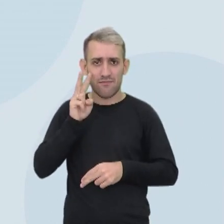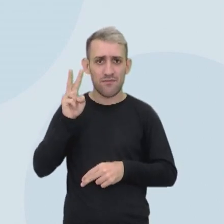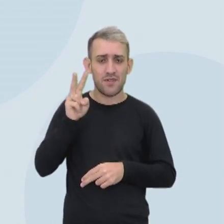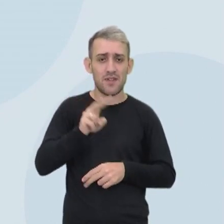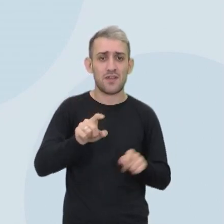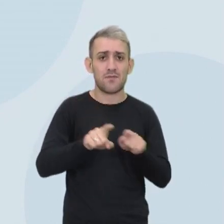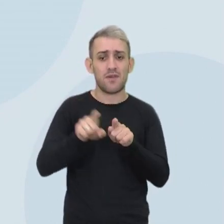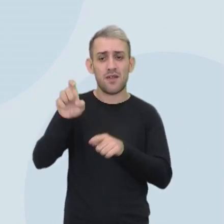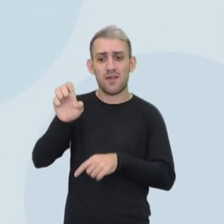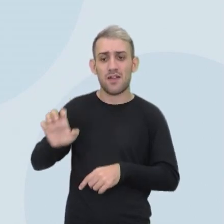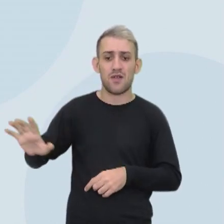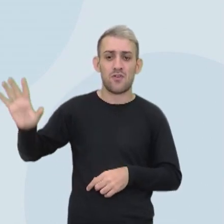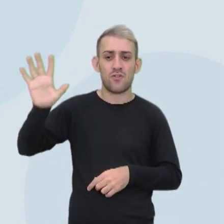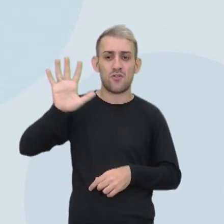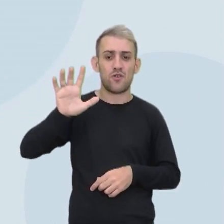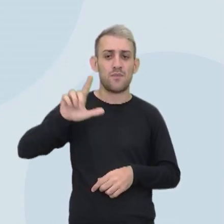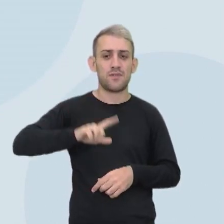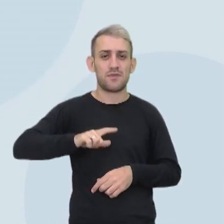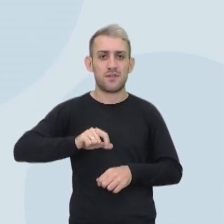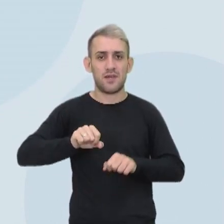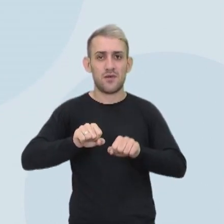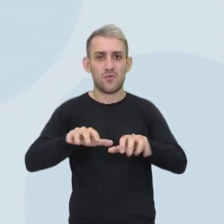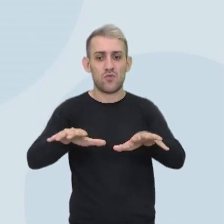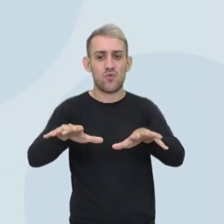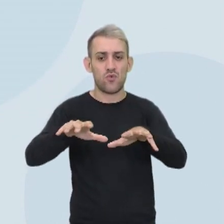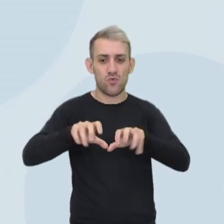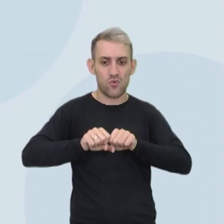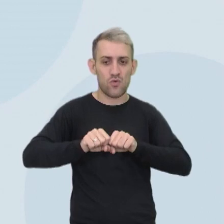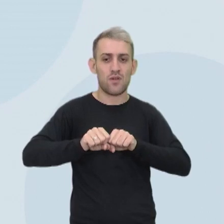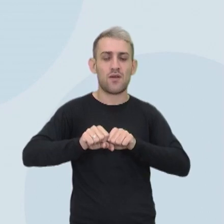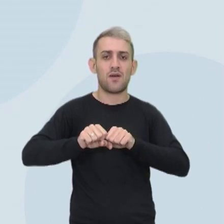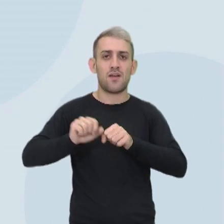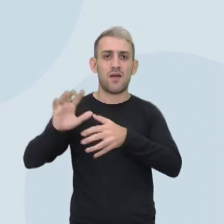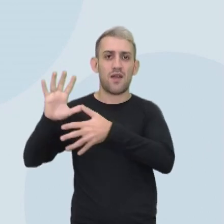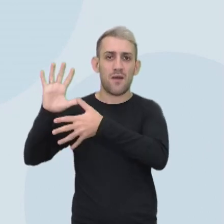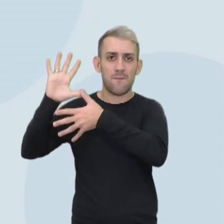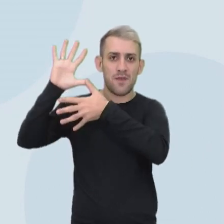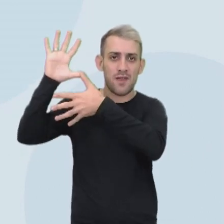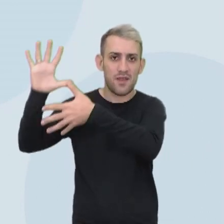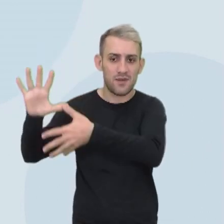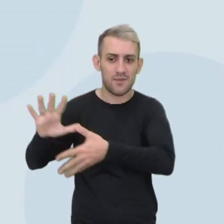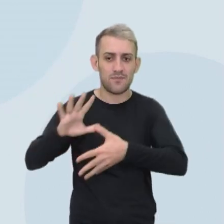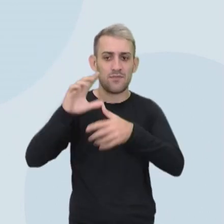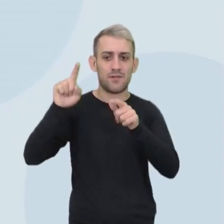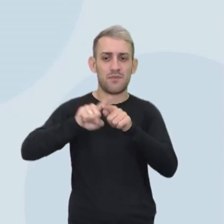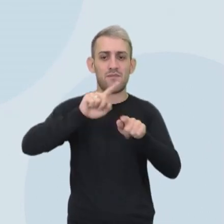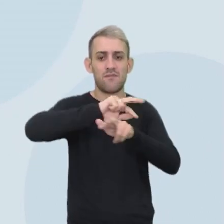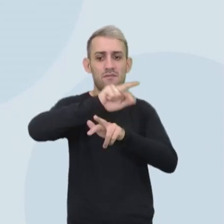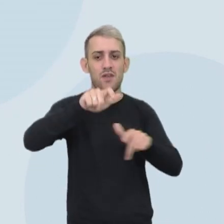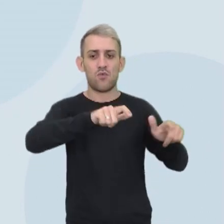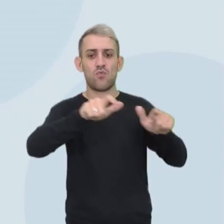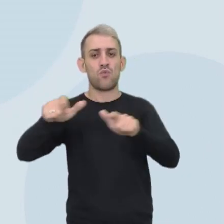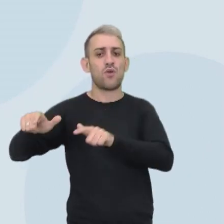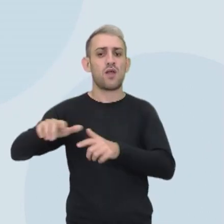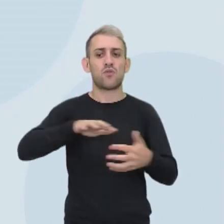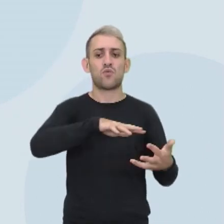Europa como acabou aí colonizando a América, chegando em várias outras localidades do mundo,